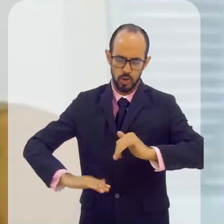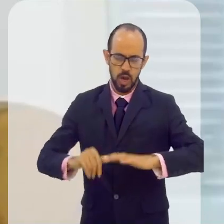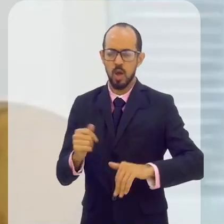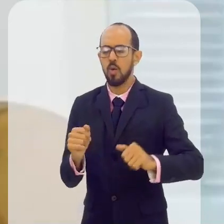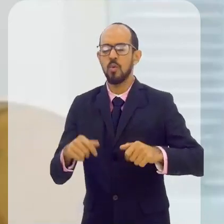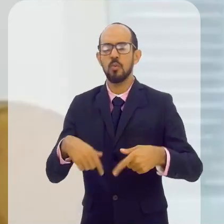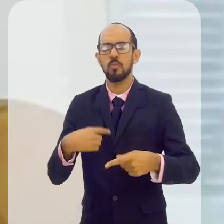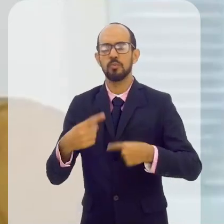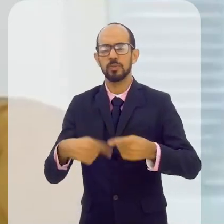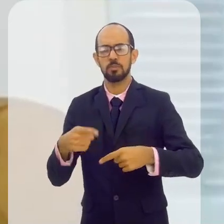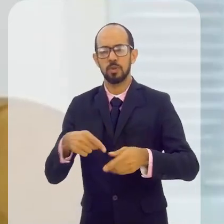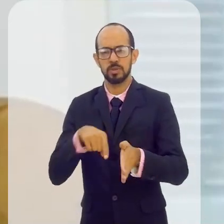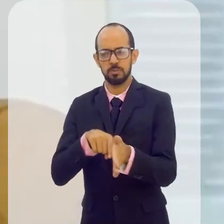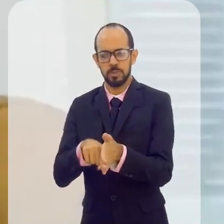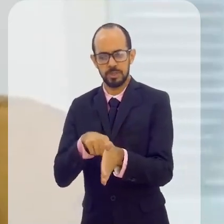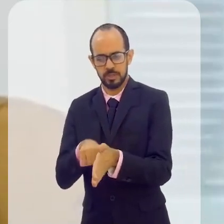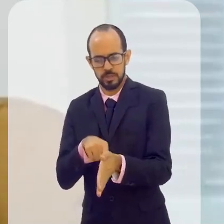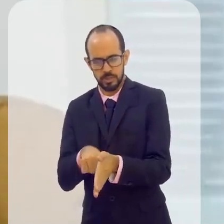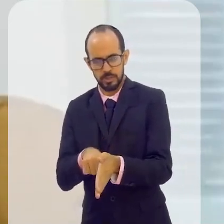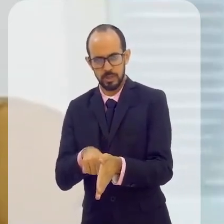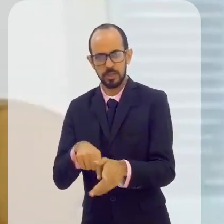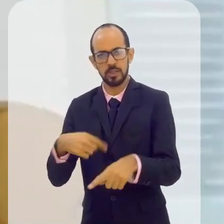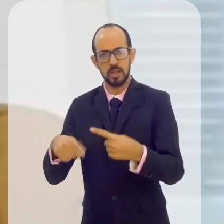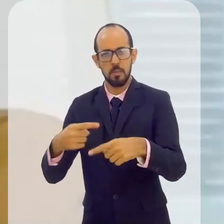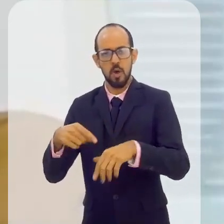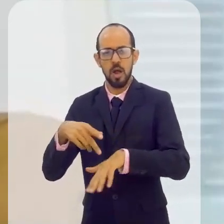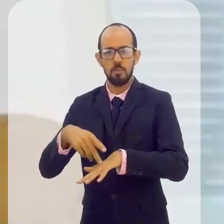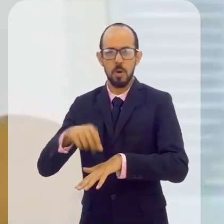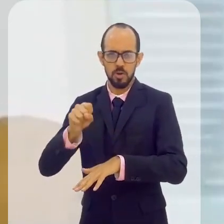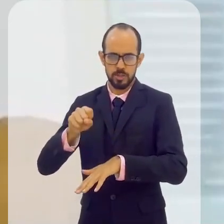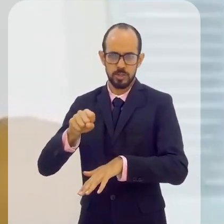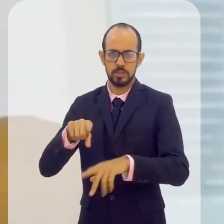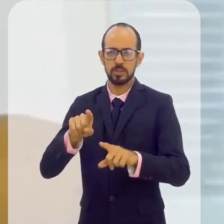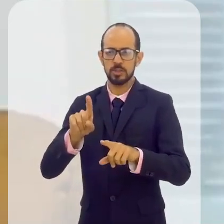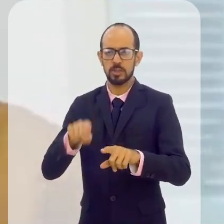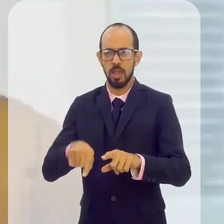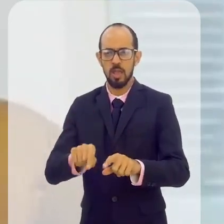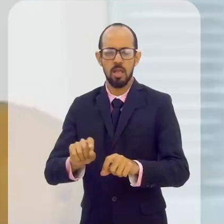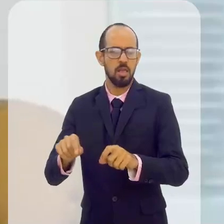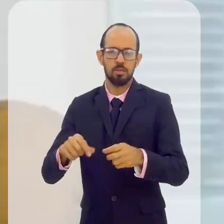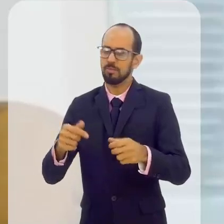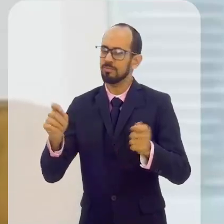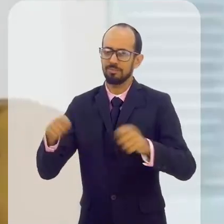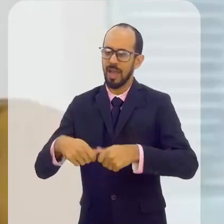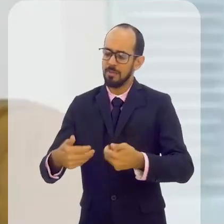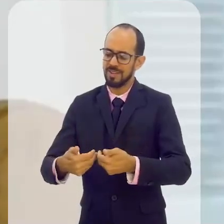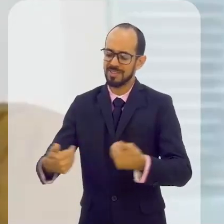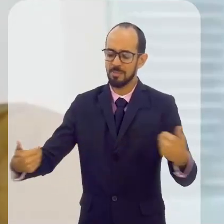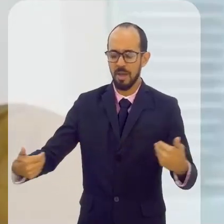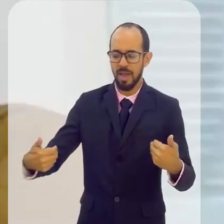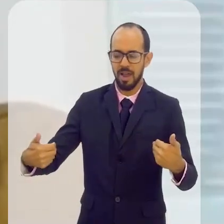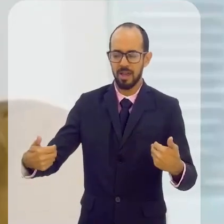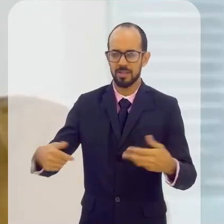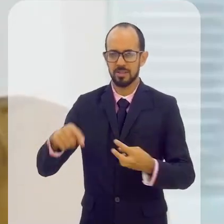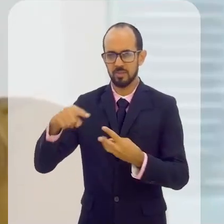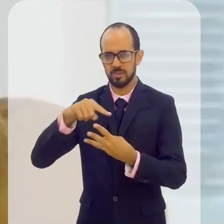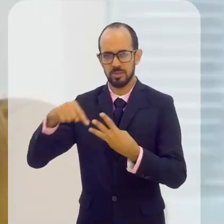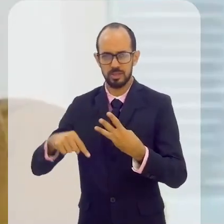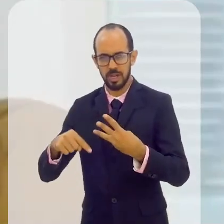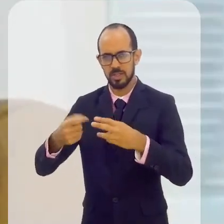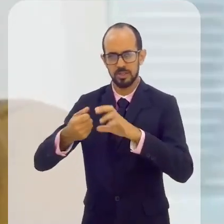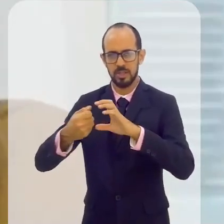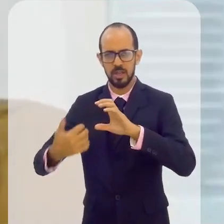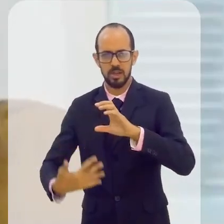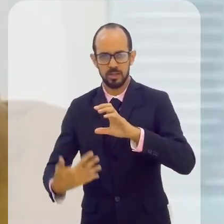profissional, né? A pesquisa e a extensão, né? Que a gente fala assim, são indissociáveis. Então,